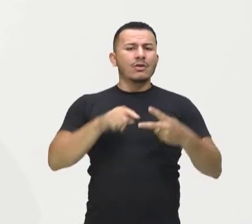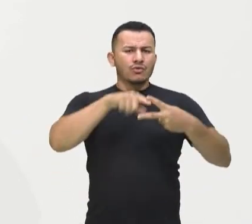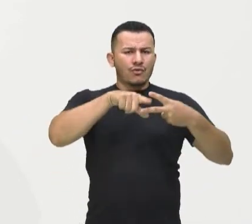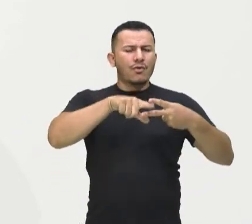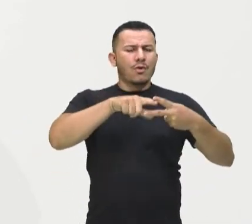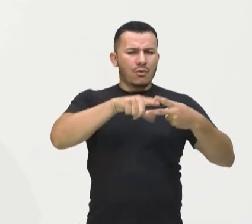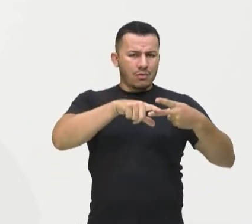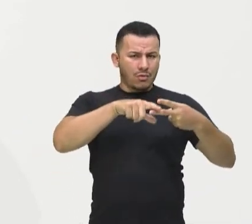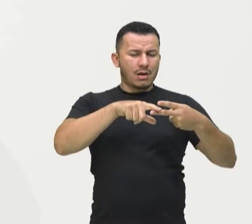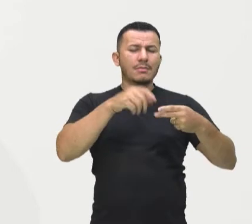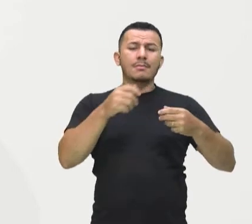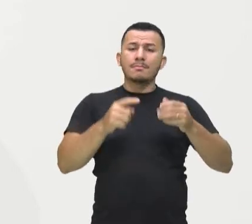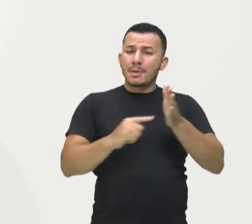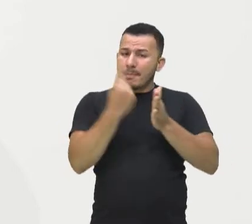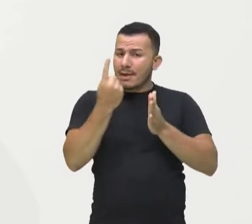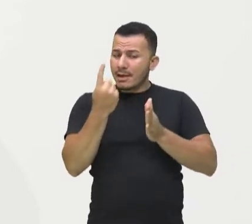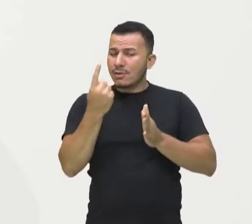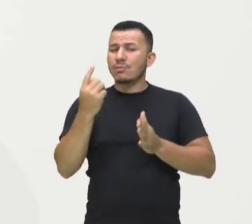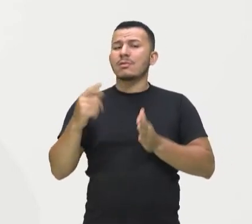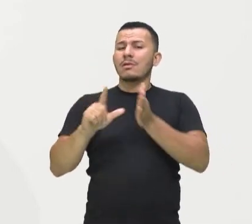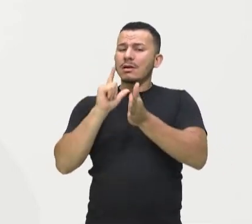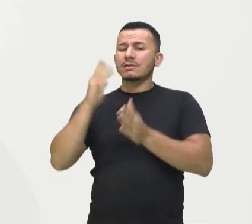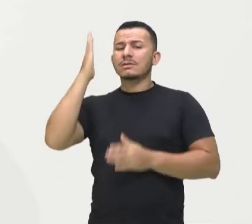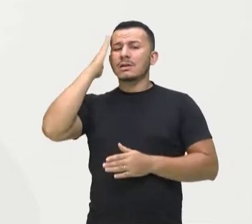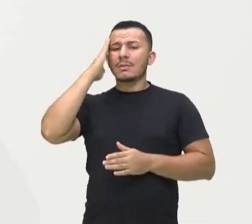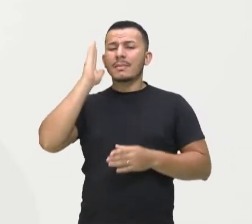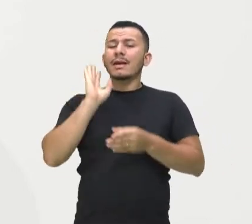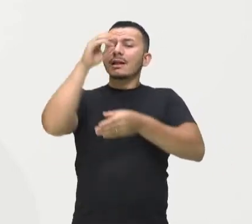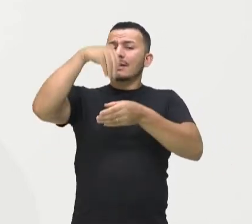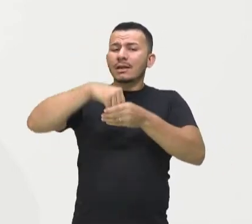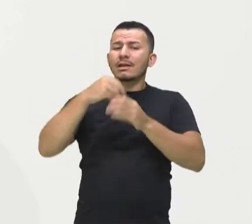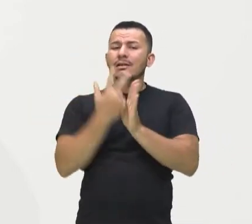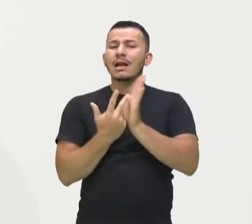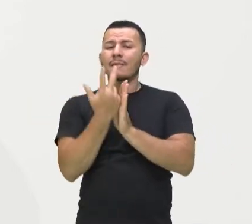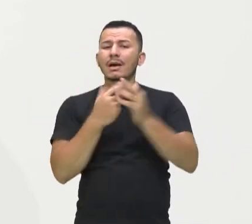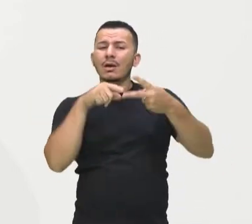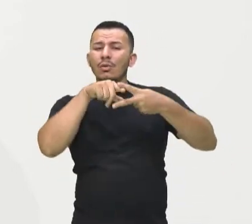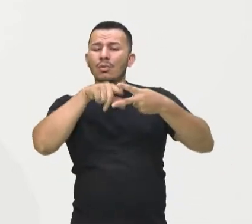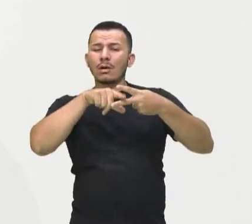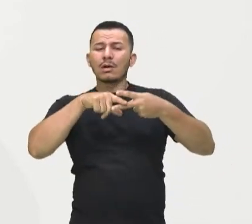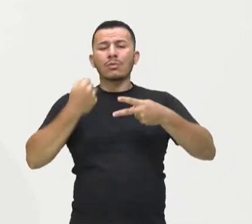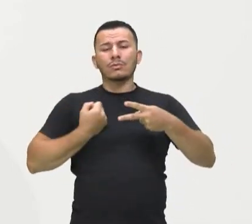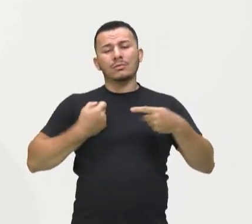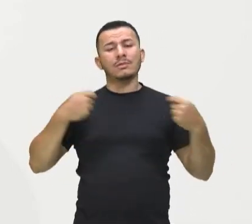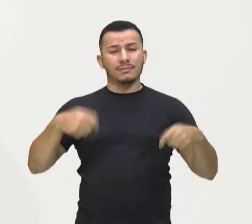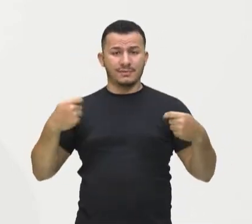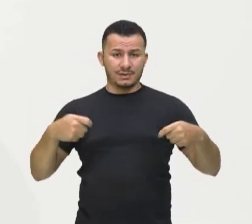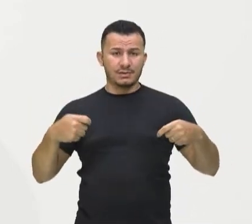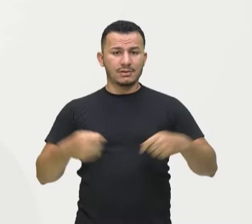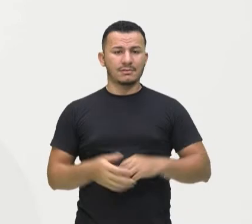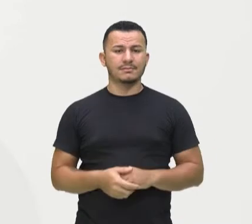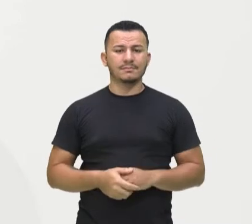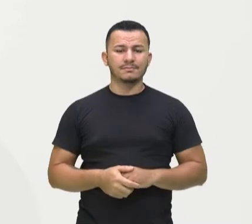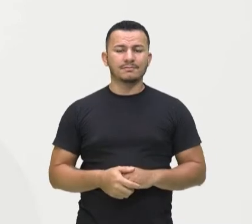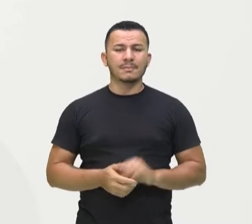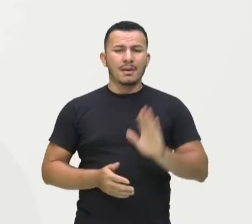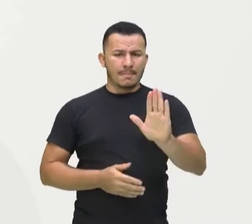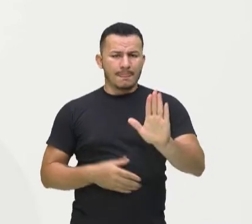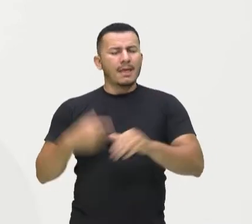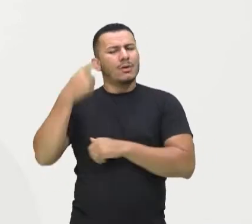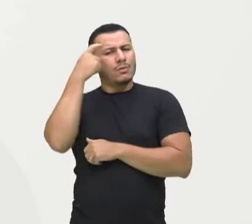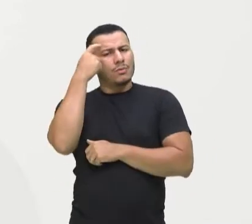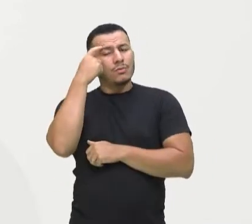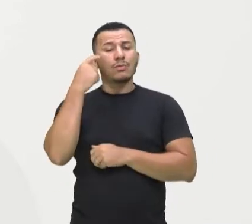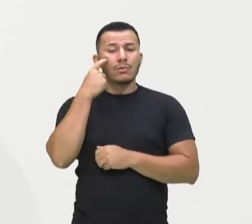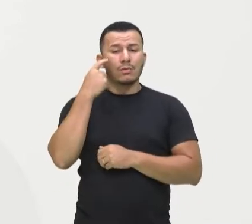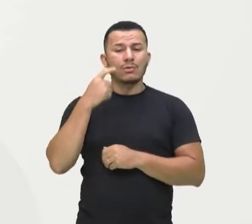saber nessas condições, saber o externo, se a gente souber o ângulo interno. Bom, primeiro, bora lembrar, pensar o seguinte, eu preciso fazer isso